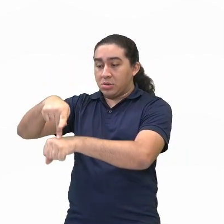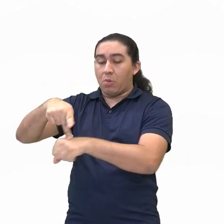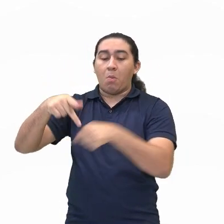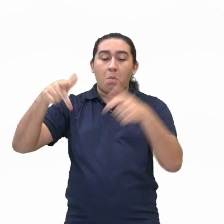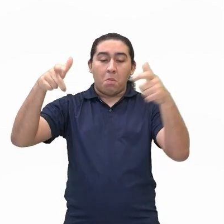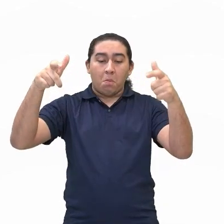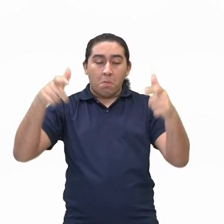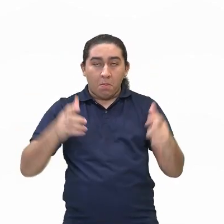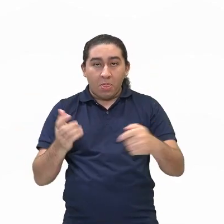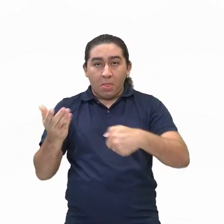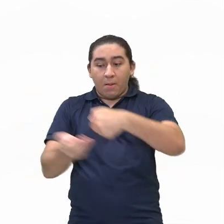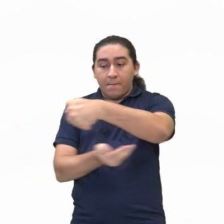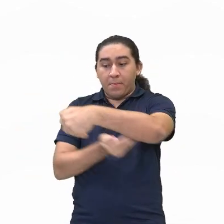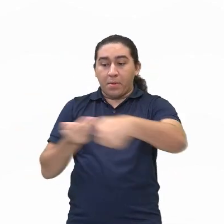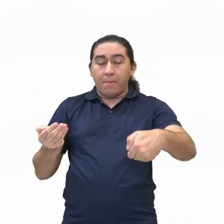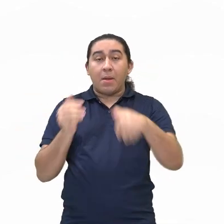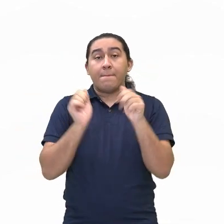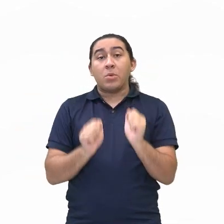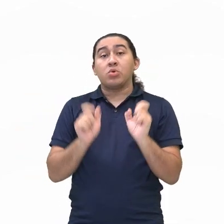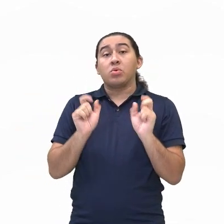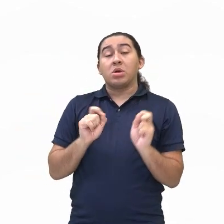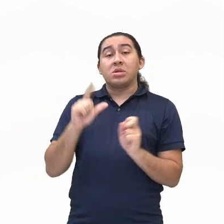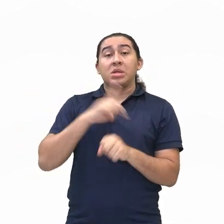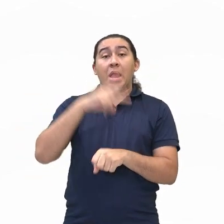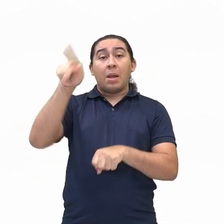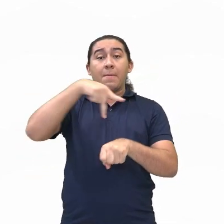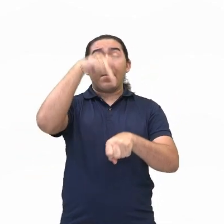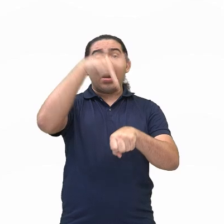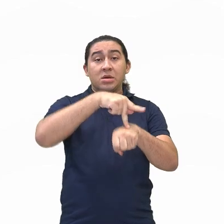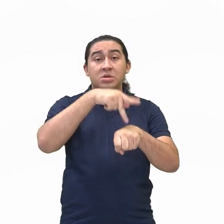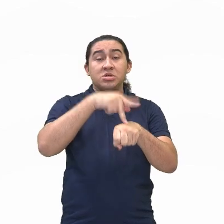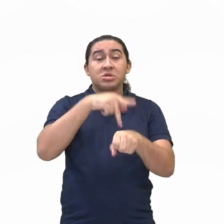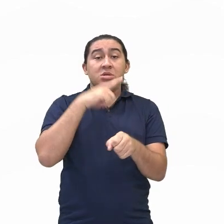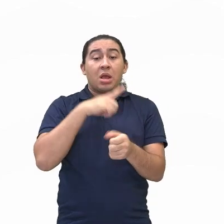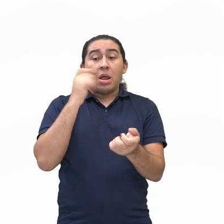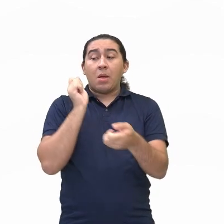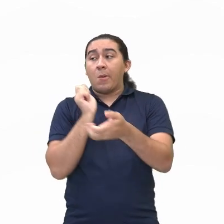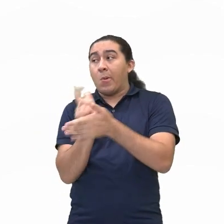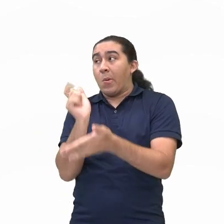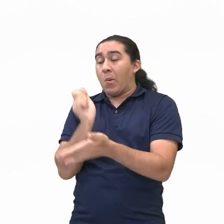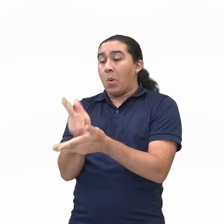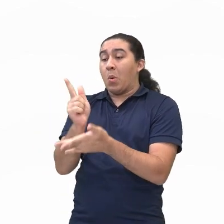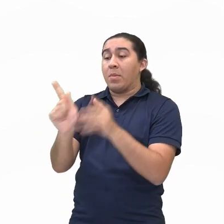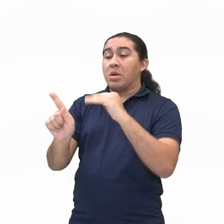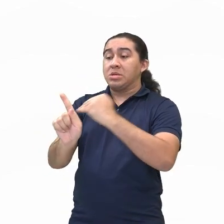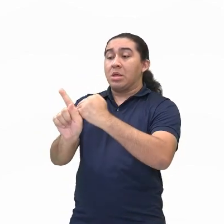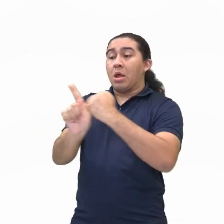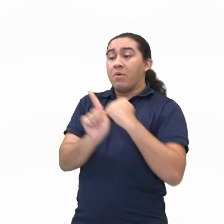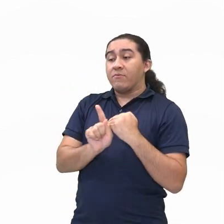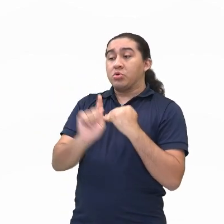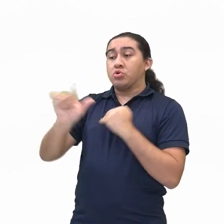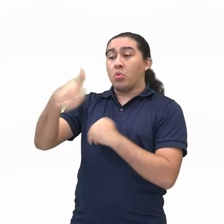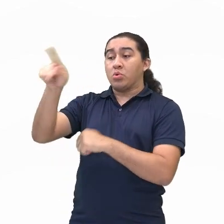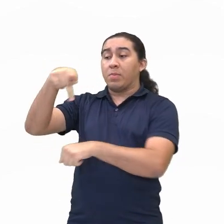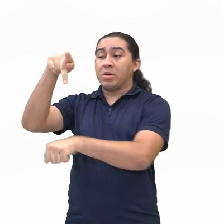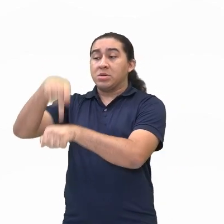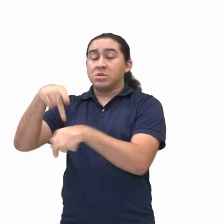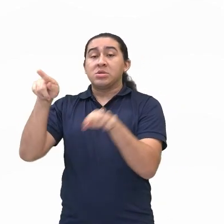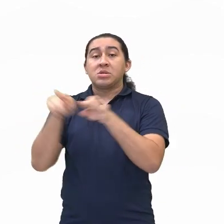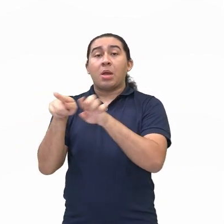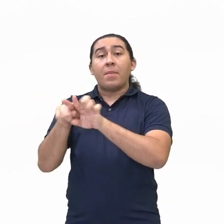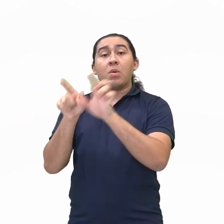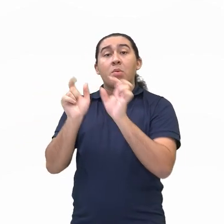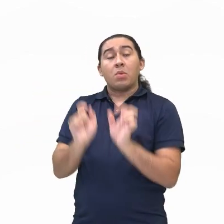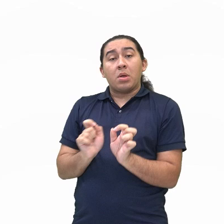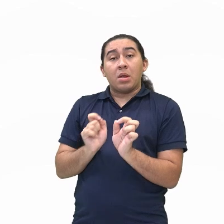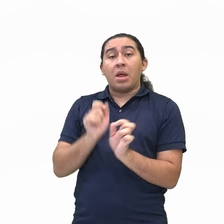quê? Importações, né, que vai ser ali a compra de bens e serviços estrangeiros e também vai